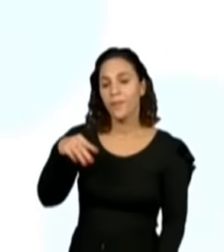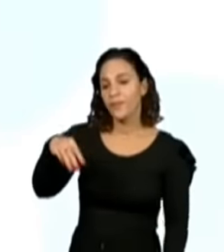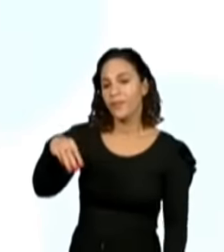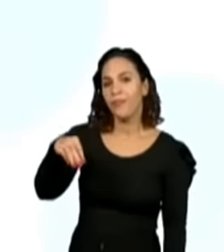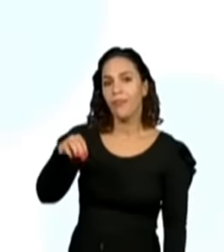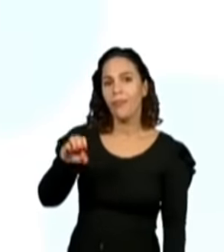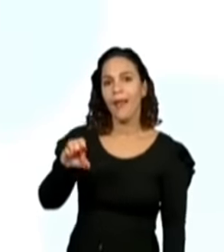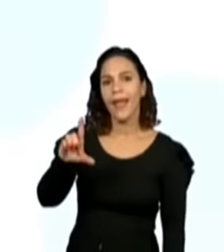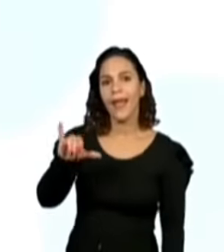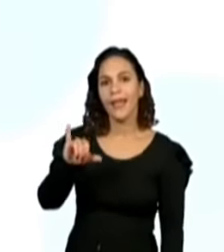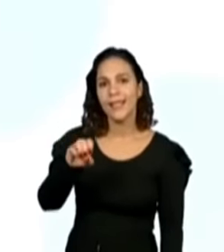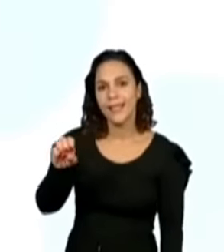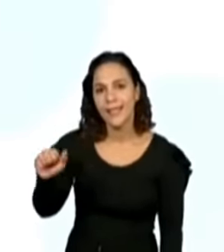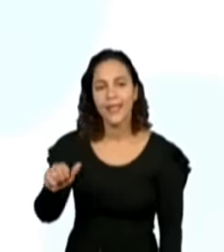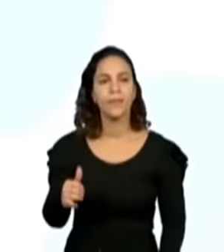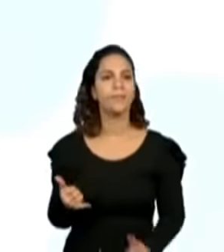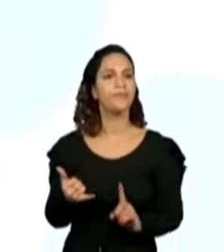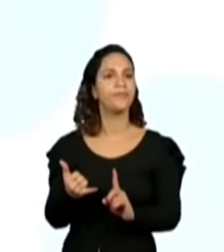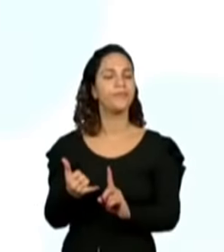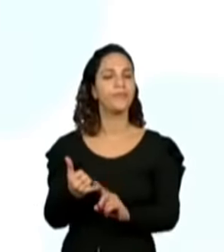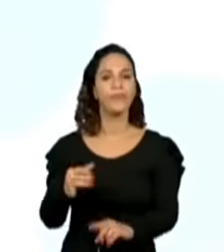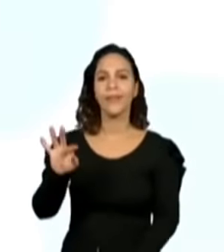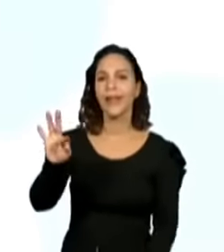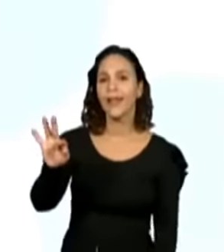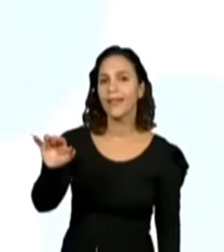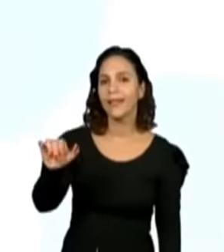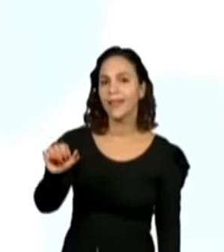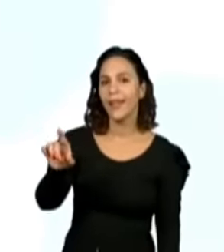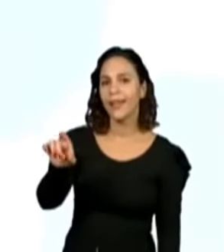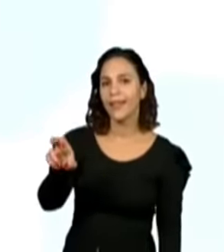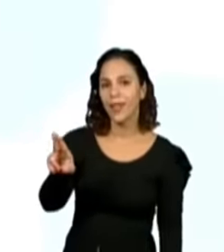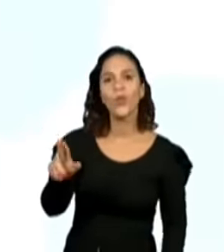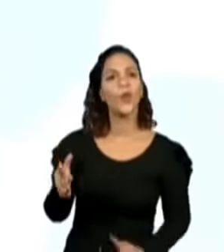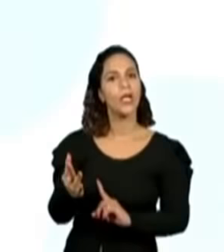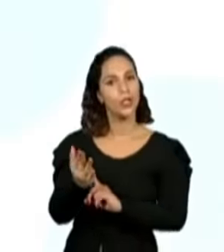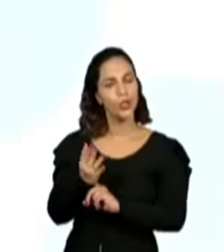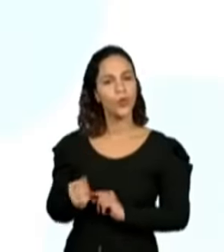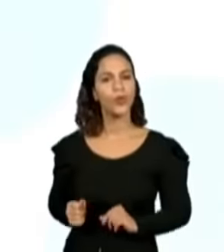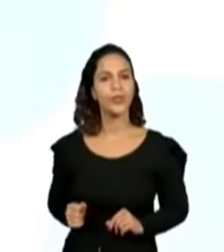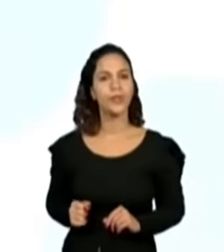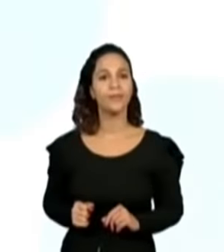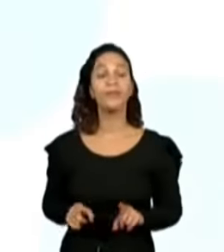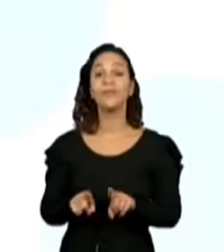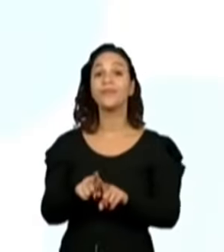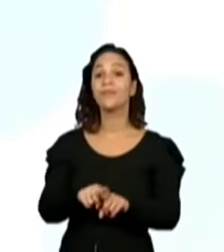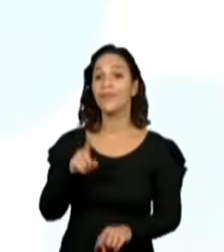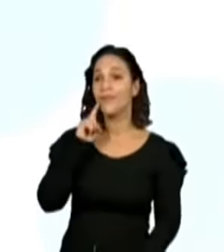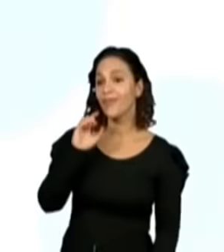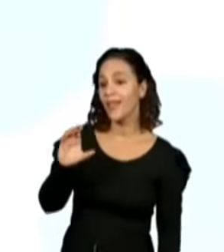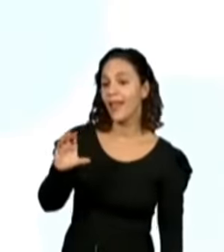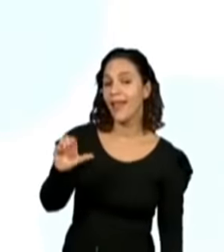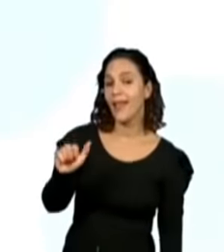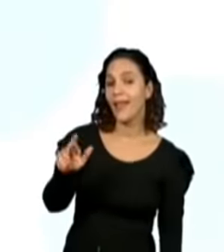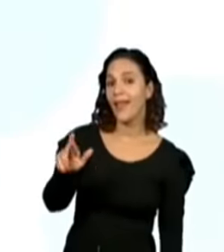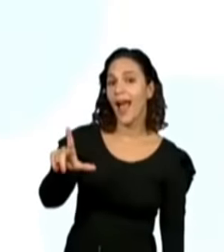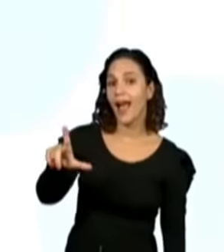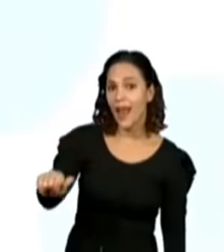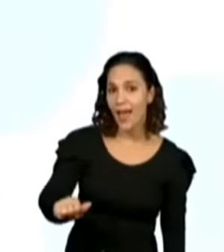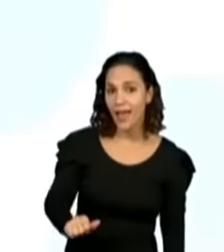Metacarpo. Carpo agora. E o car? Da Carmen. Da Carla. Da